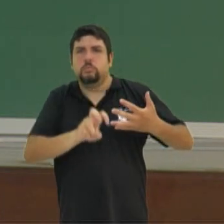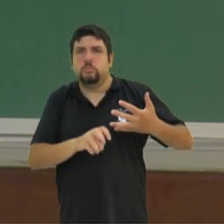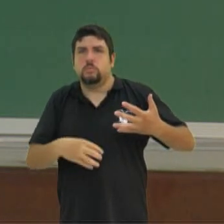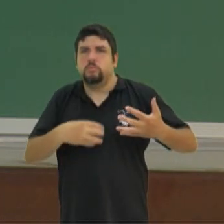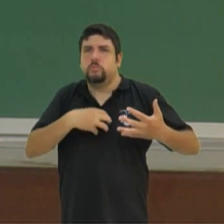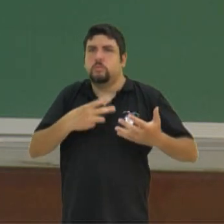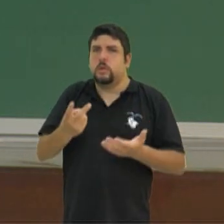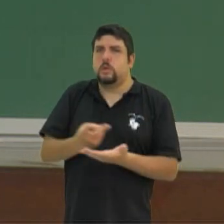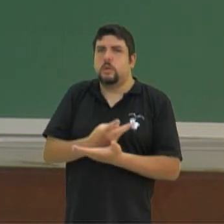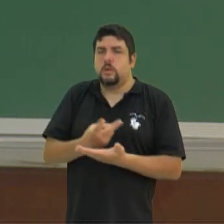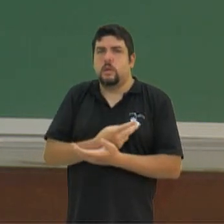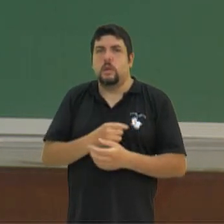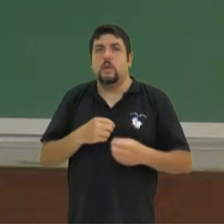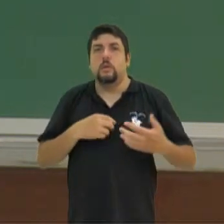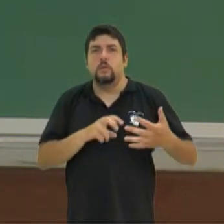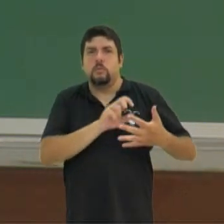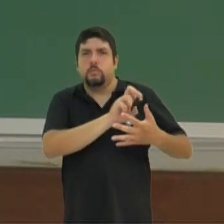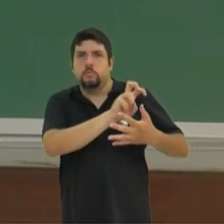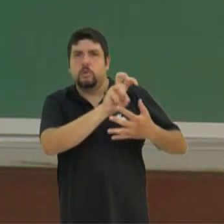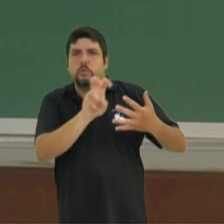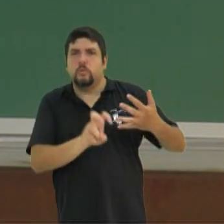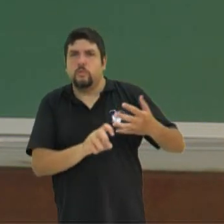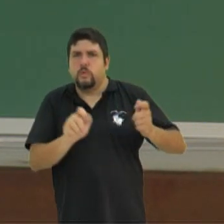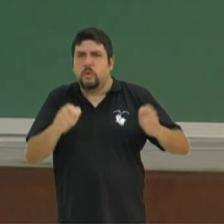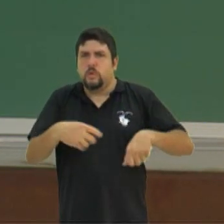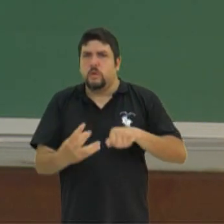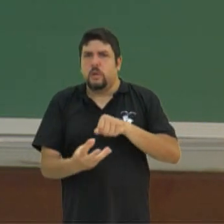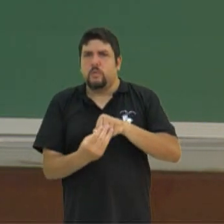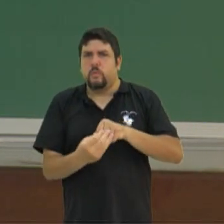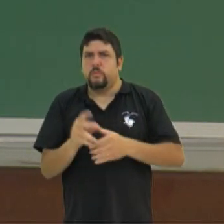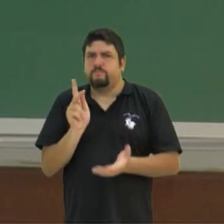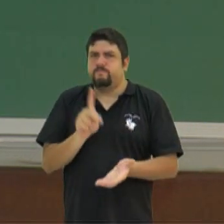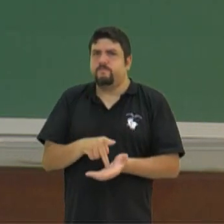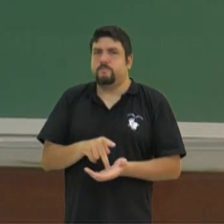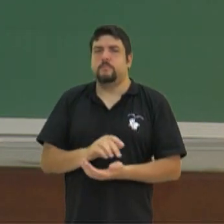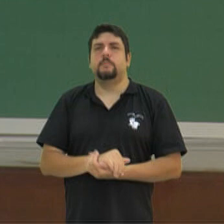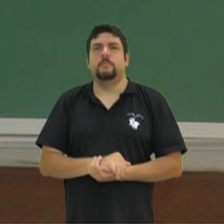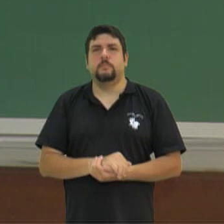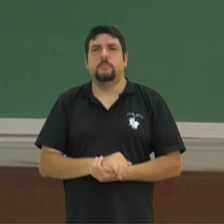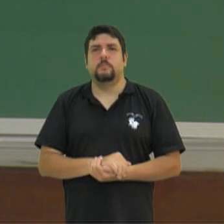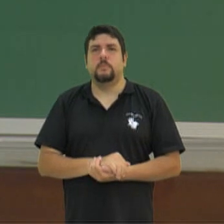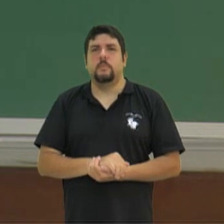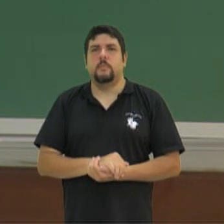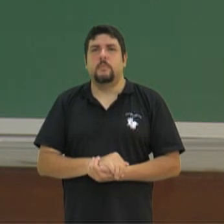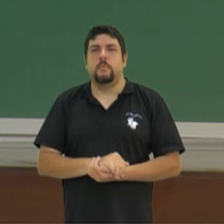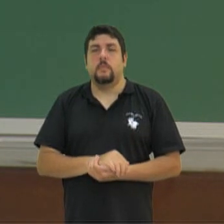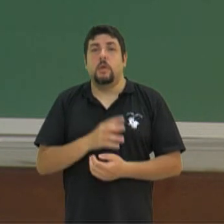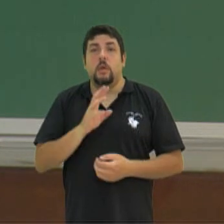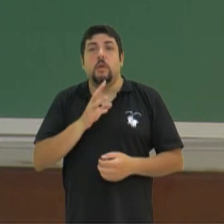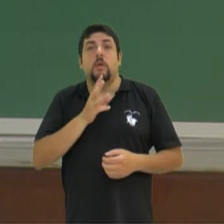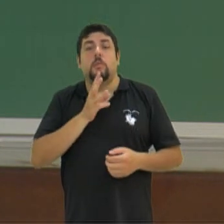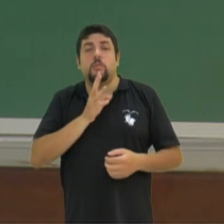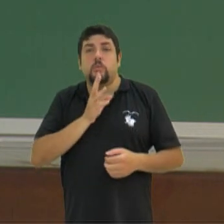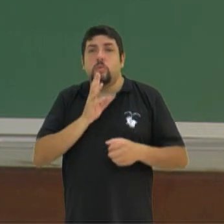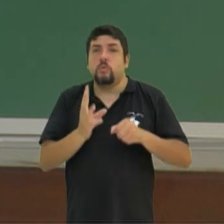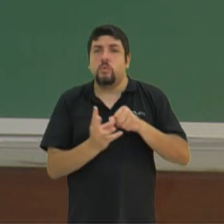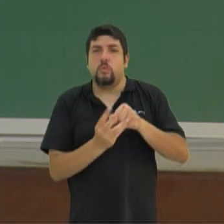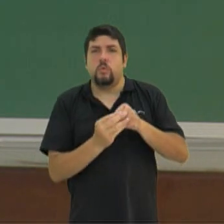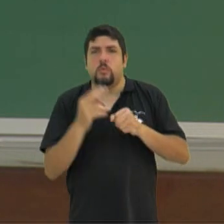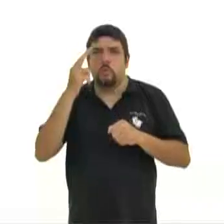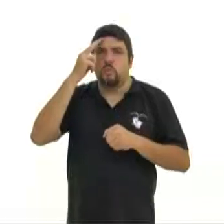que os nossos sentidos possam conhecer algo de fato. Embora o argumento do sonho consista em uma razão para